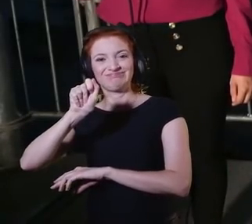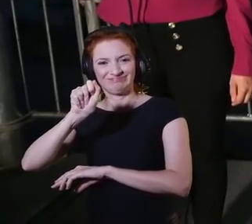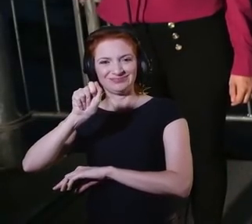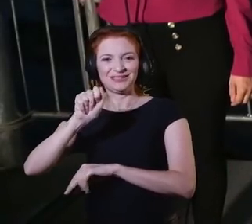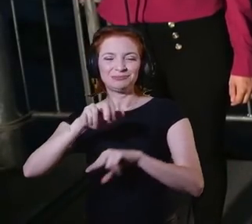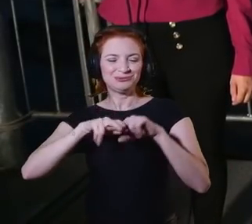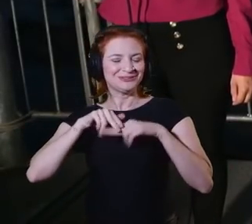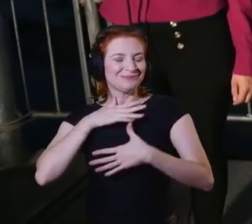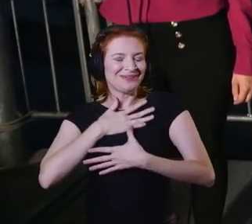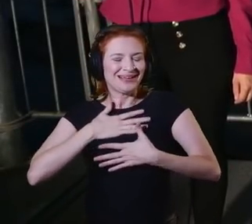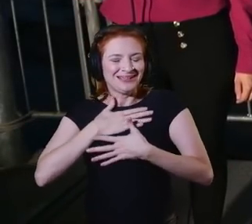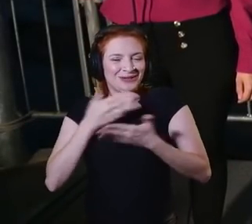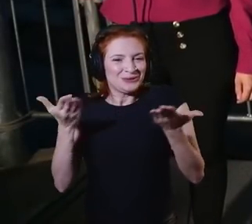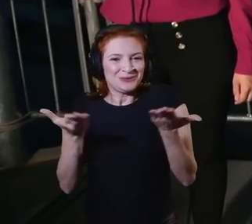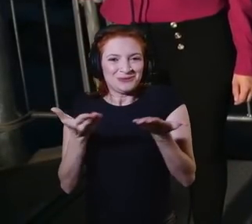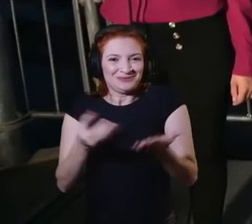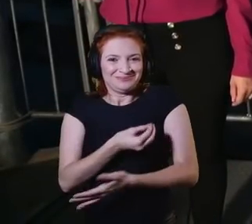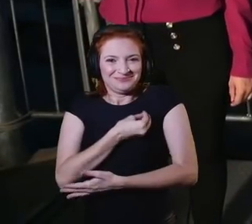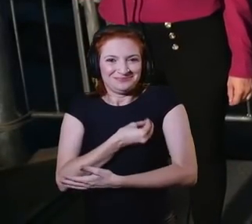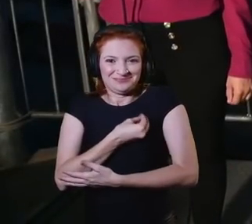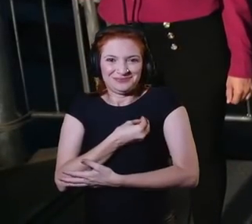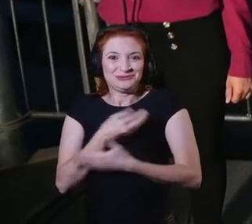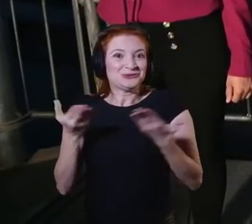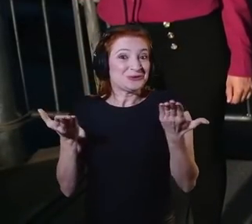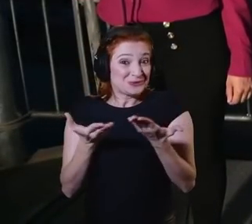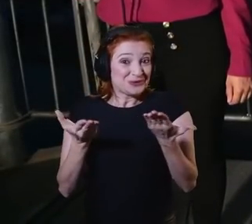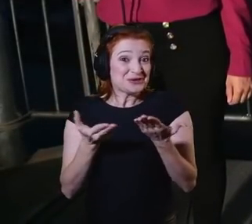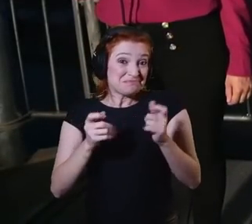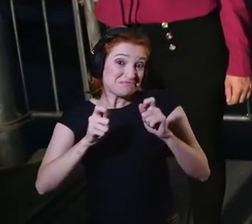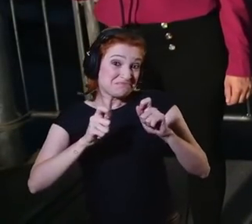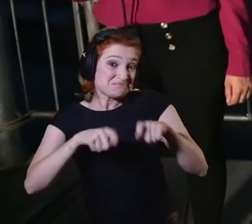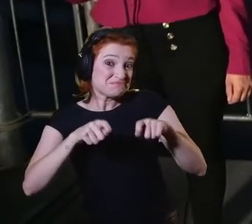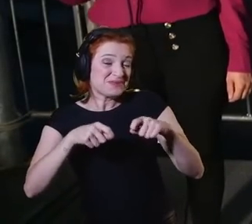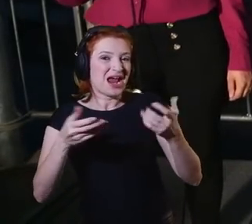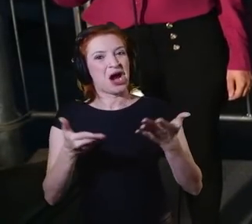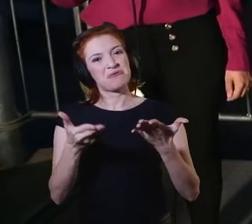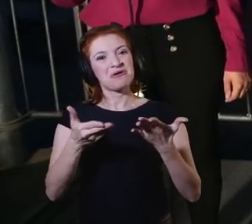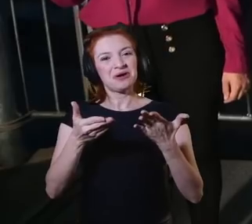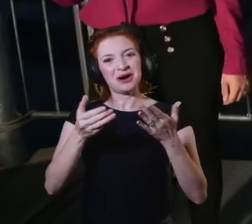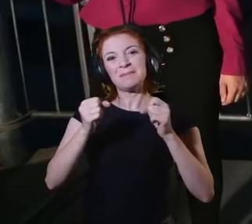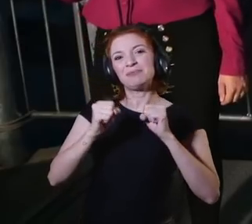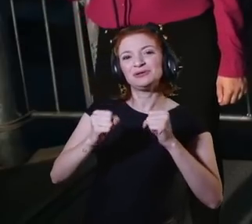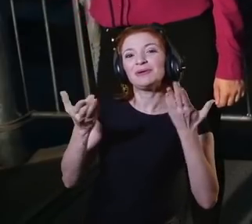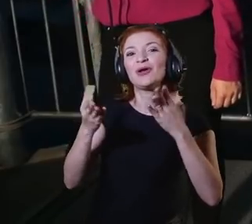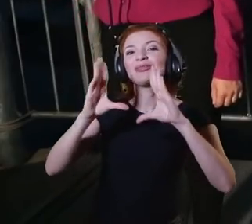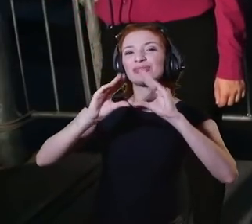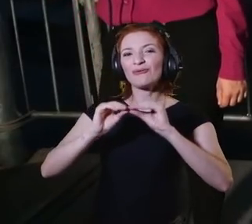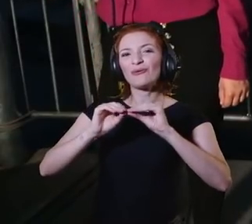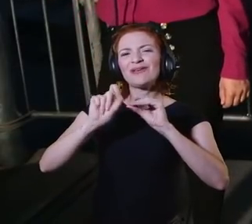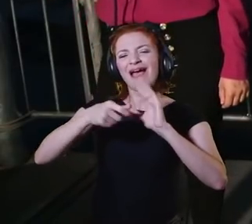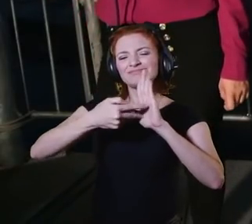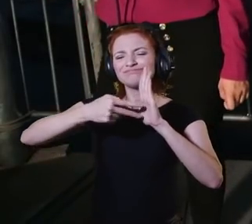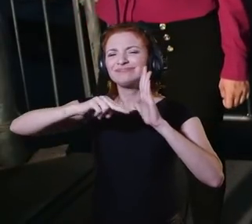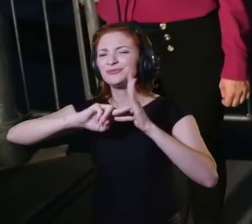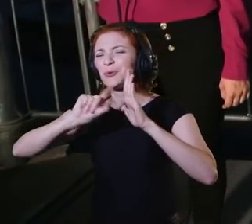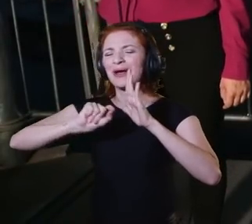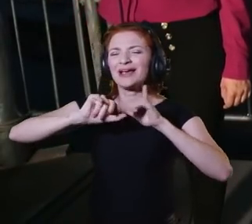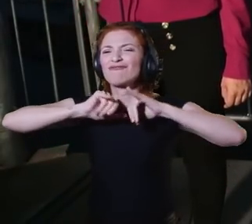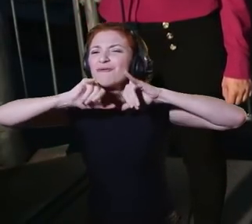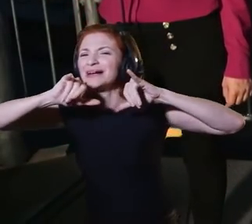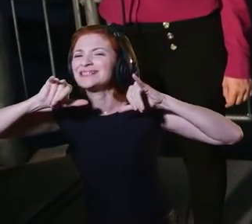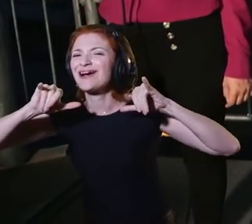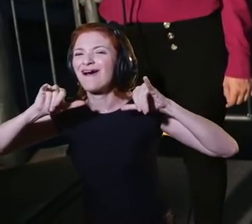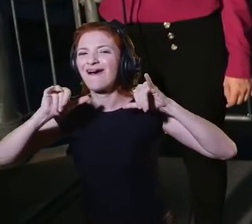estar contigo aqui, estar com a gente, dividindo a possibilidade de fazer com que esta noite também seja de informações lá